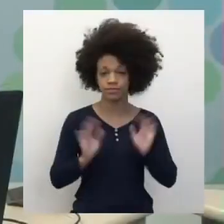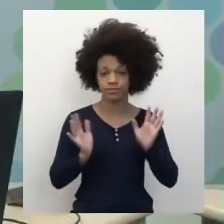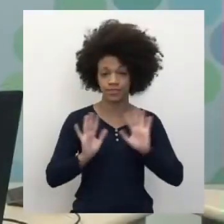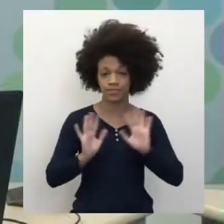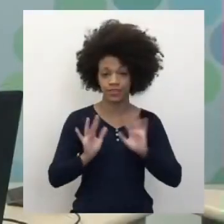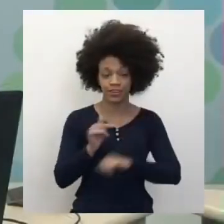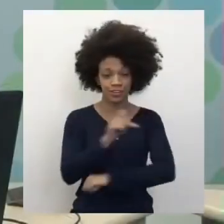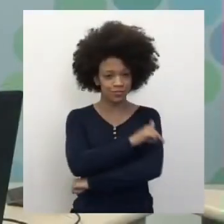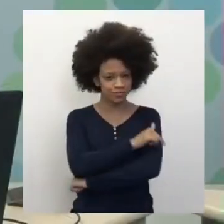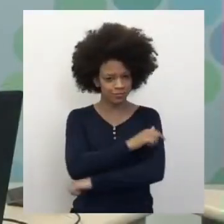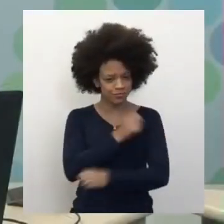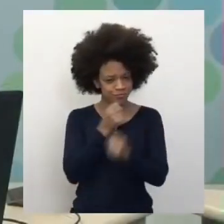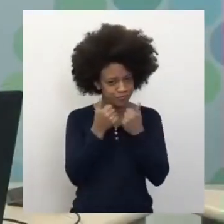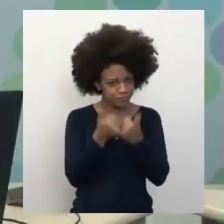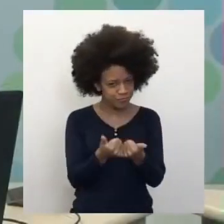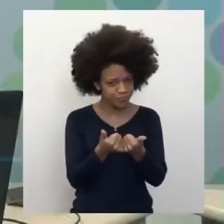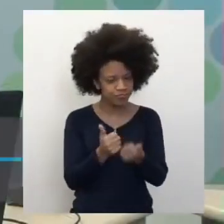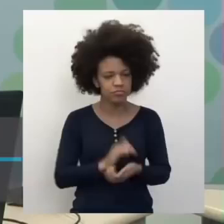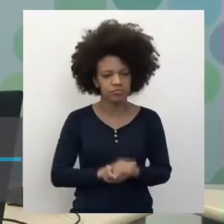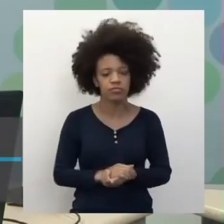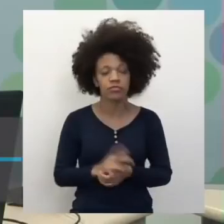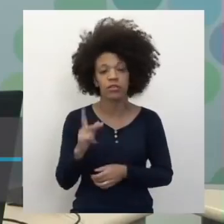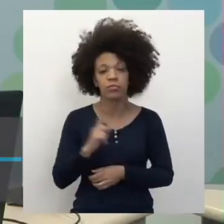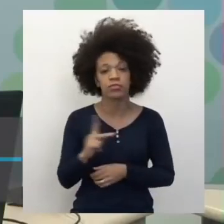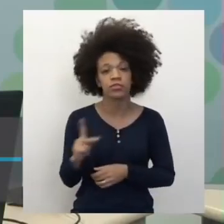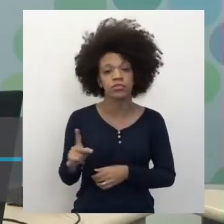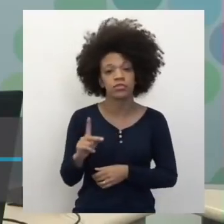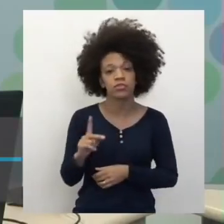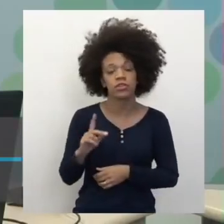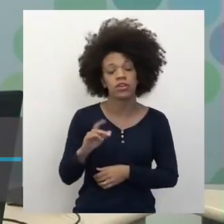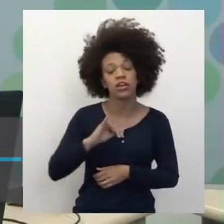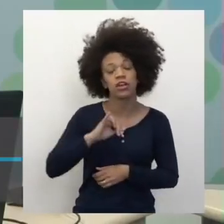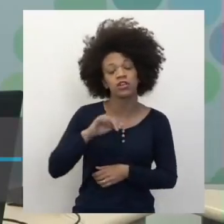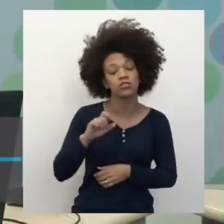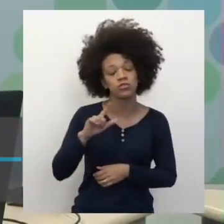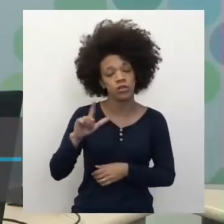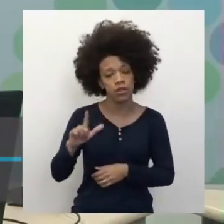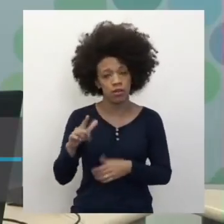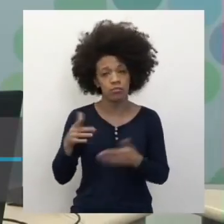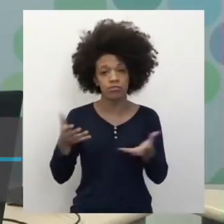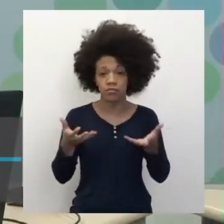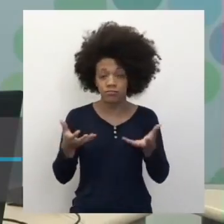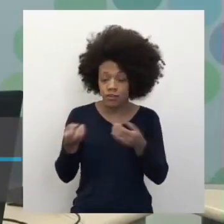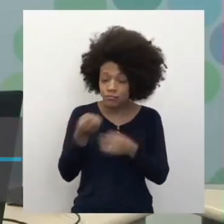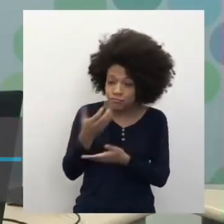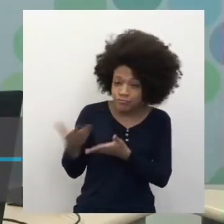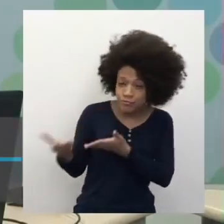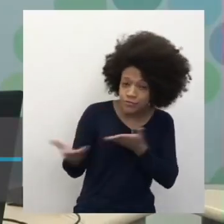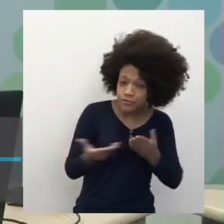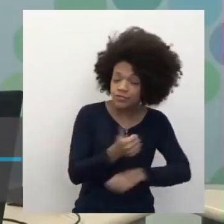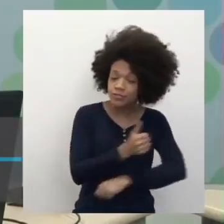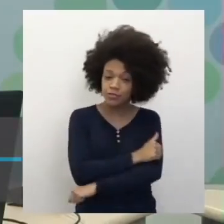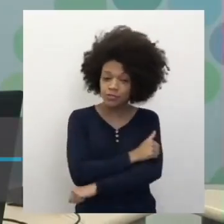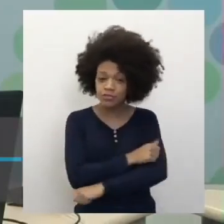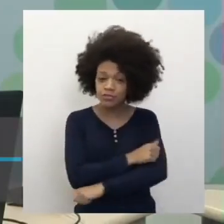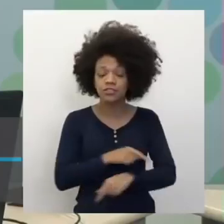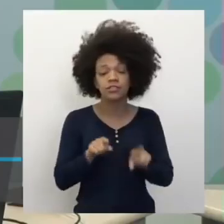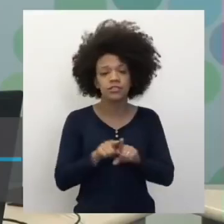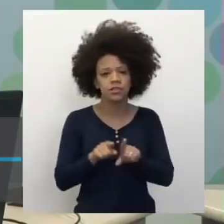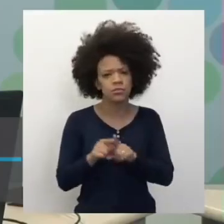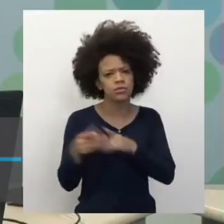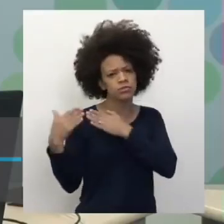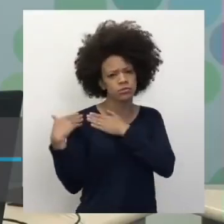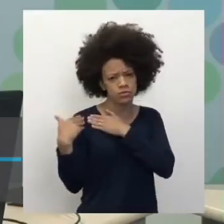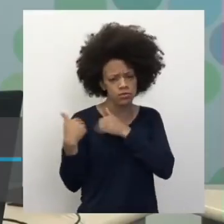Olá, sétimo ano, tudo bem? Eu sou o professor Joel. Quero dar as boas-vindas a você, estudante, aos seus responsáveis que